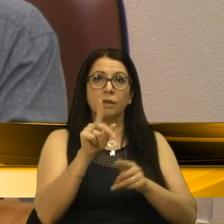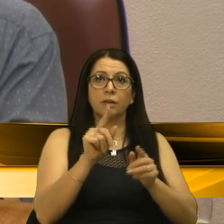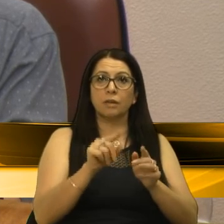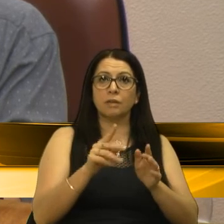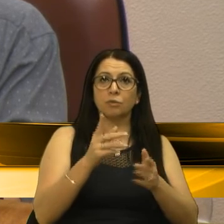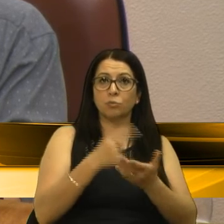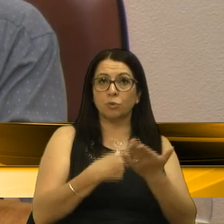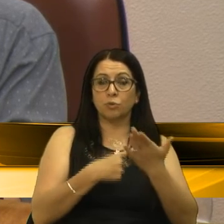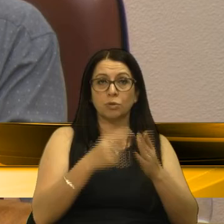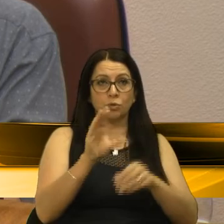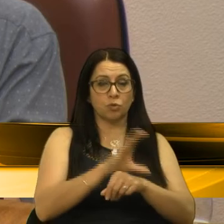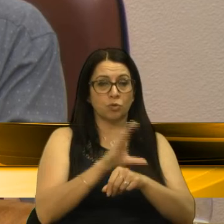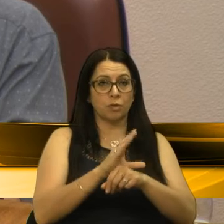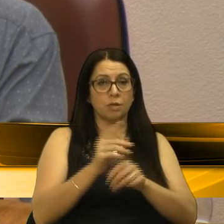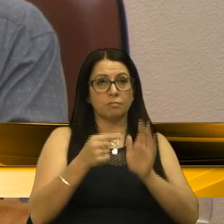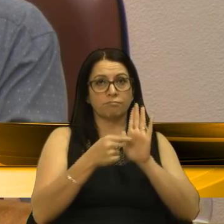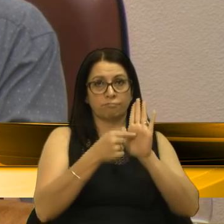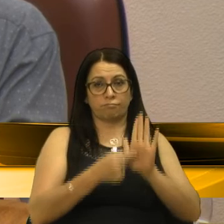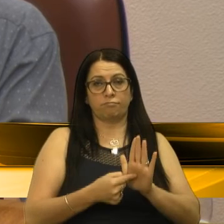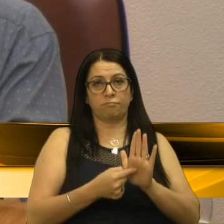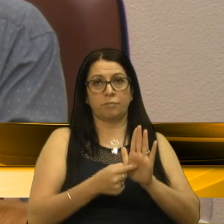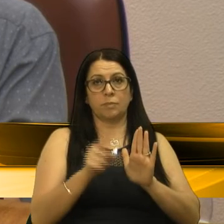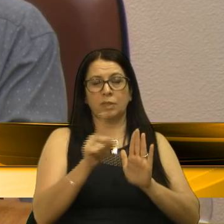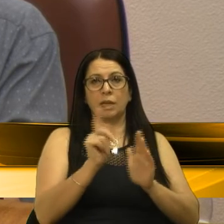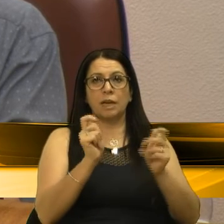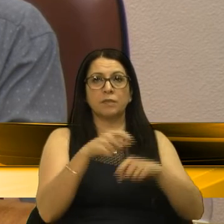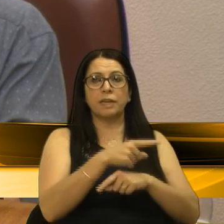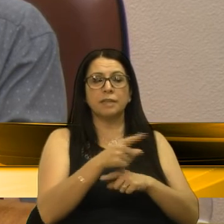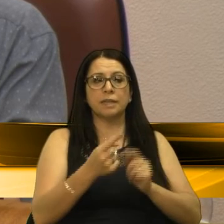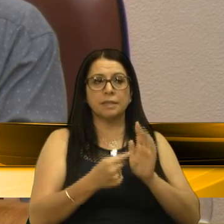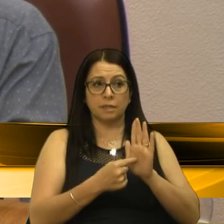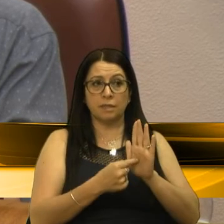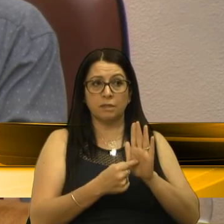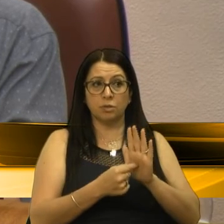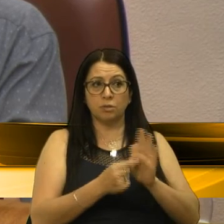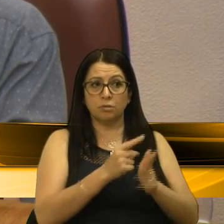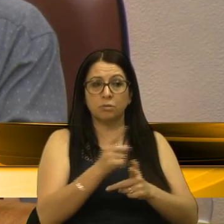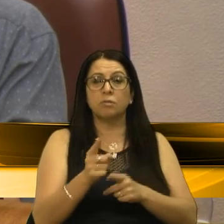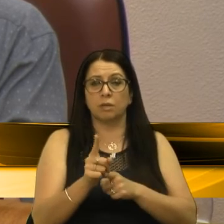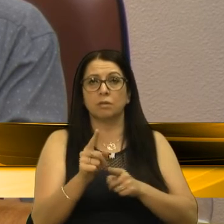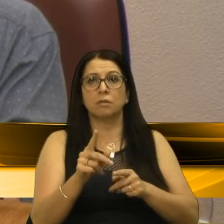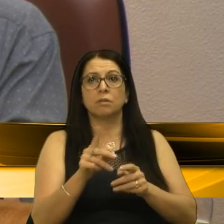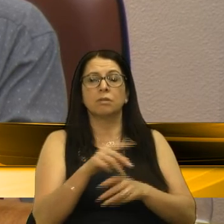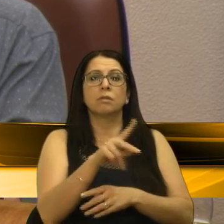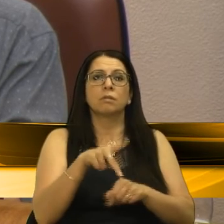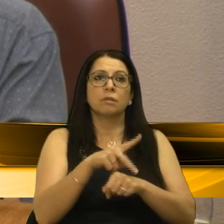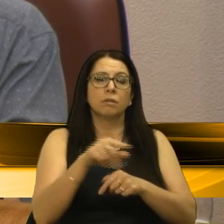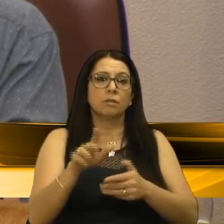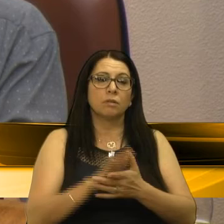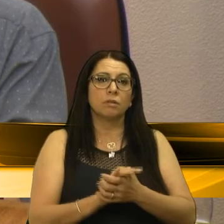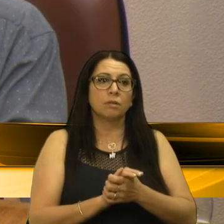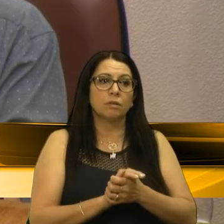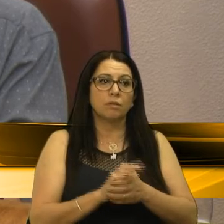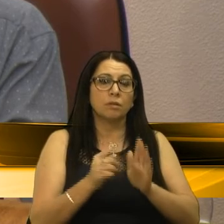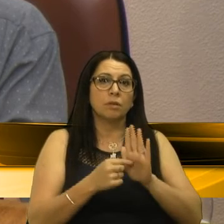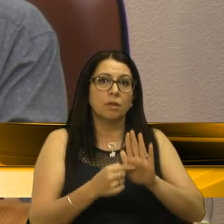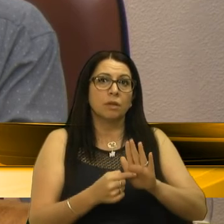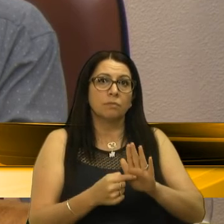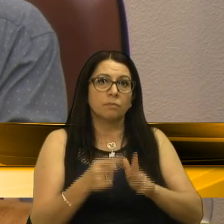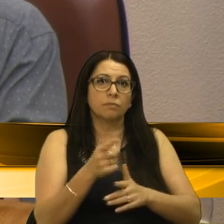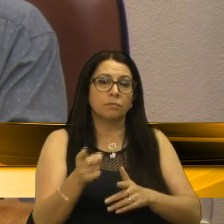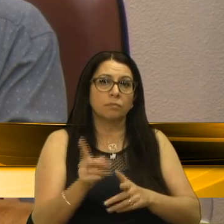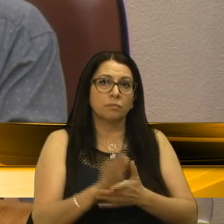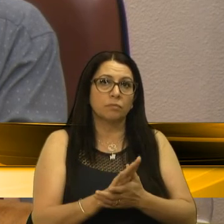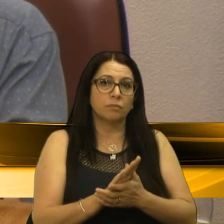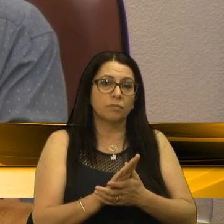premissas constitucionais acima citadas. Não é possível, aliás, conferir interesse jurídico da União a todas as demandas judiciais do